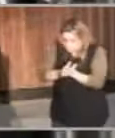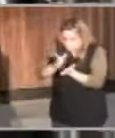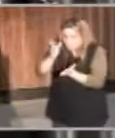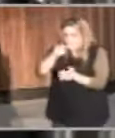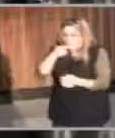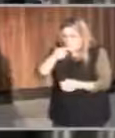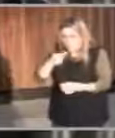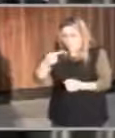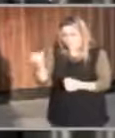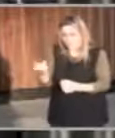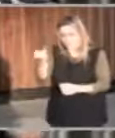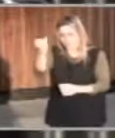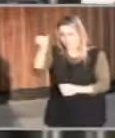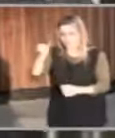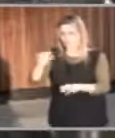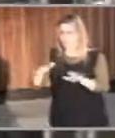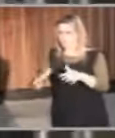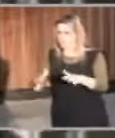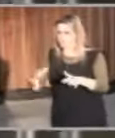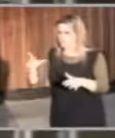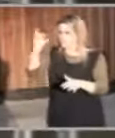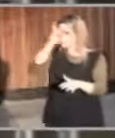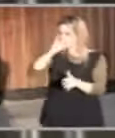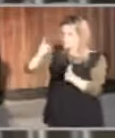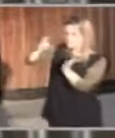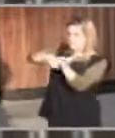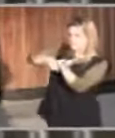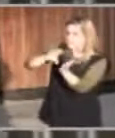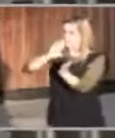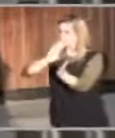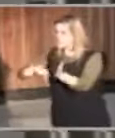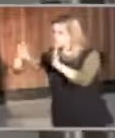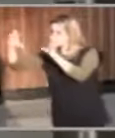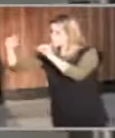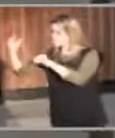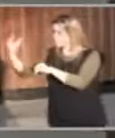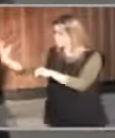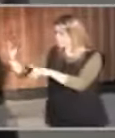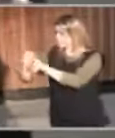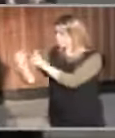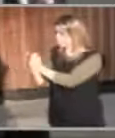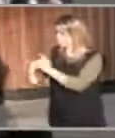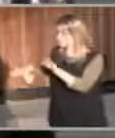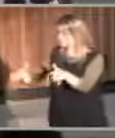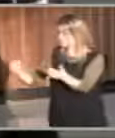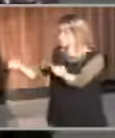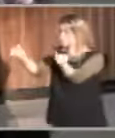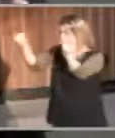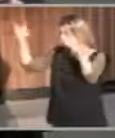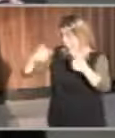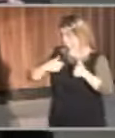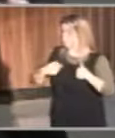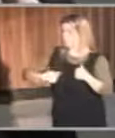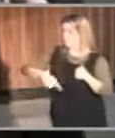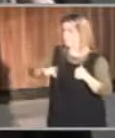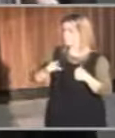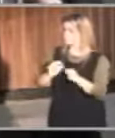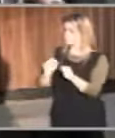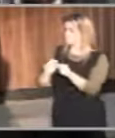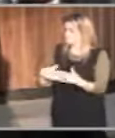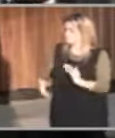o que mudou foi do sábado para o domingo o que mudou foi o jeito a liturgia mas o